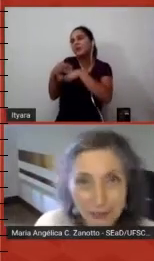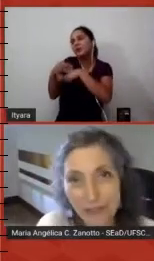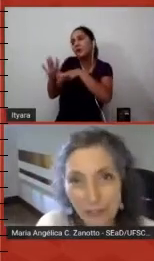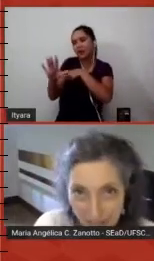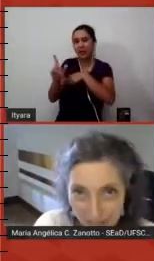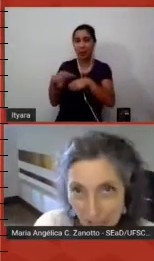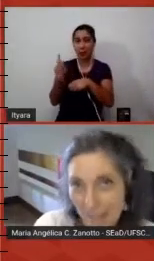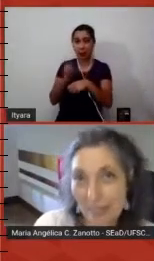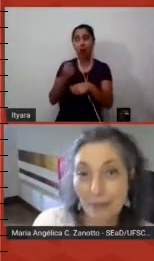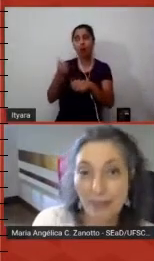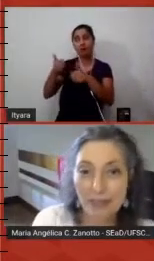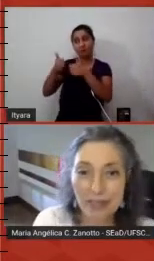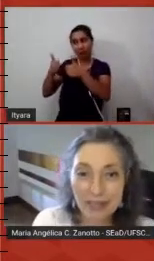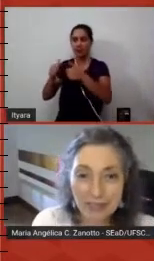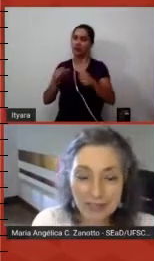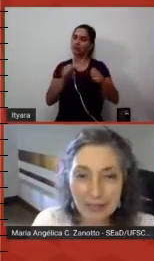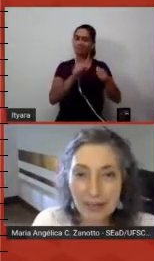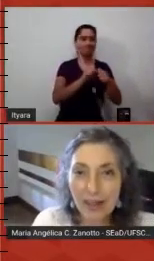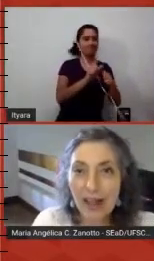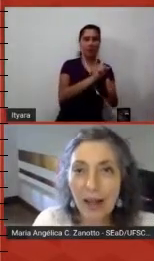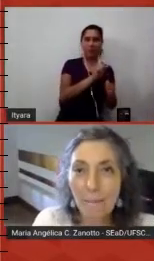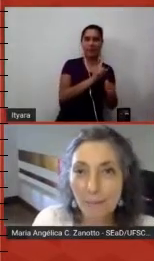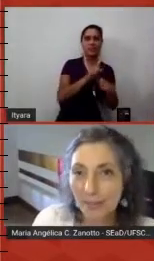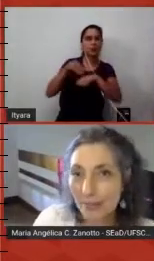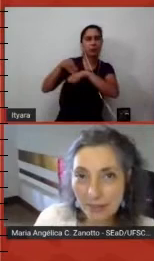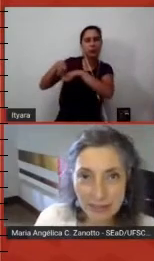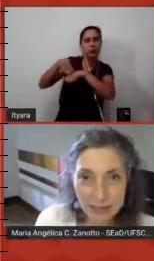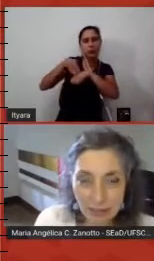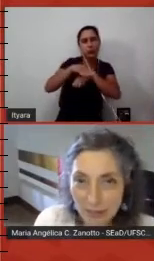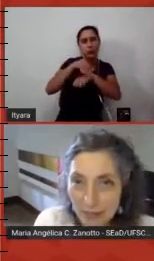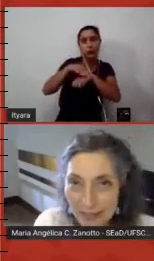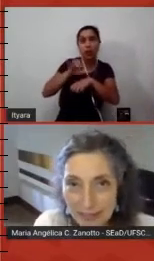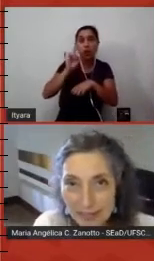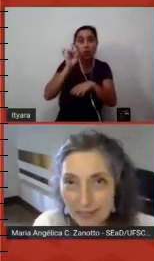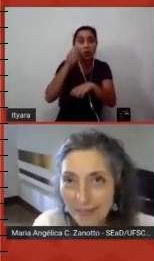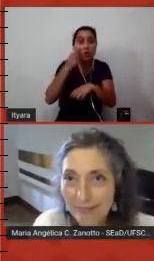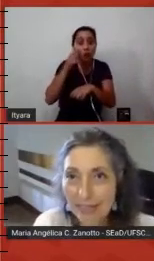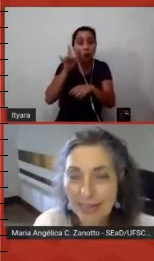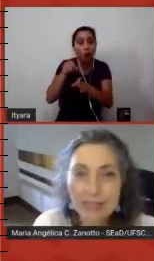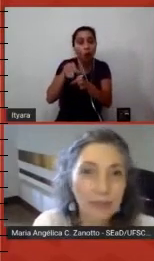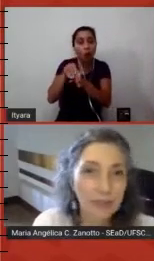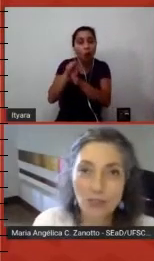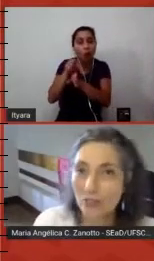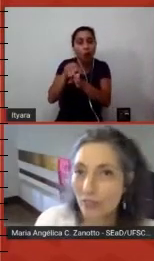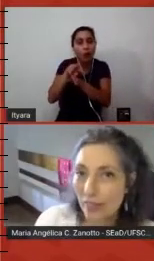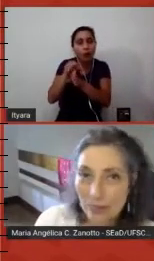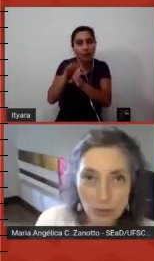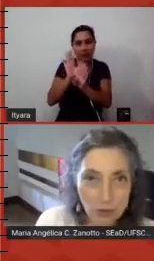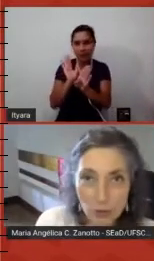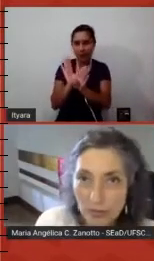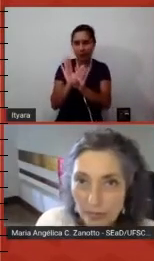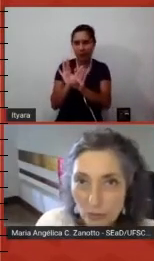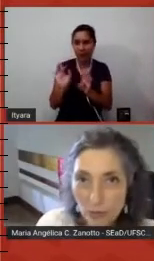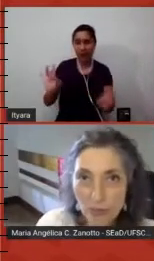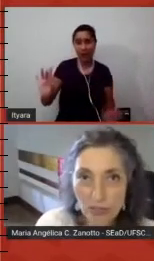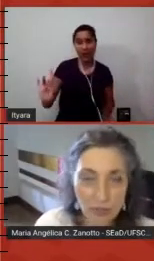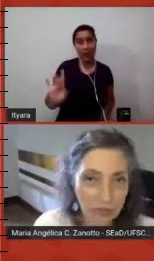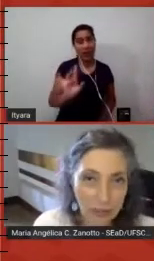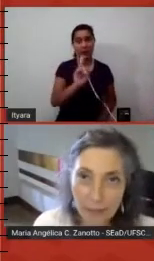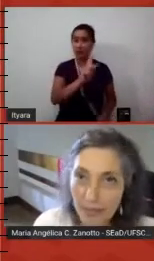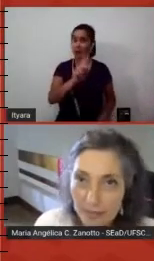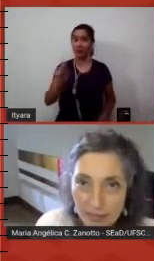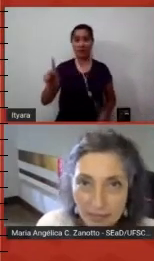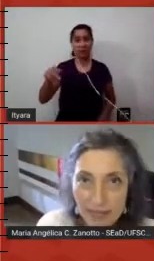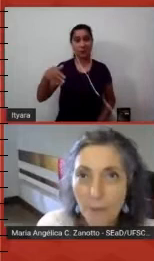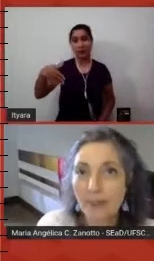a gente não faz, gente, lembrando aqui que são apenas orientações que cada professor vai construindo os